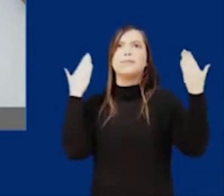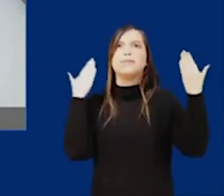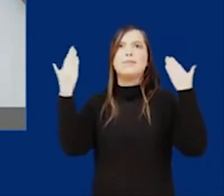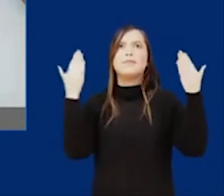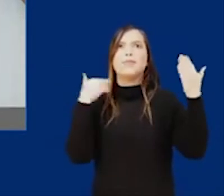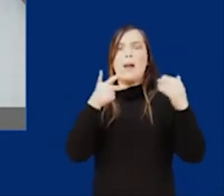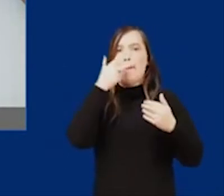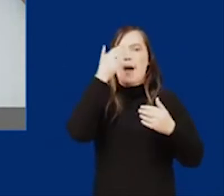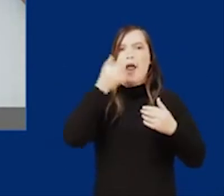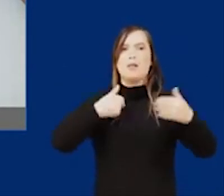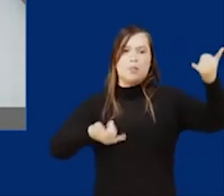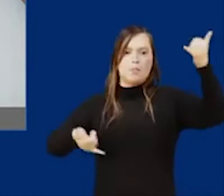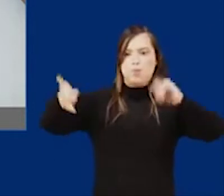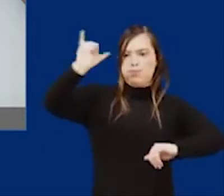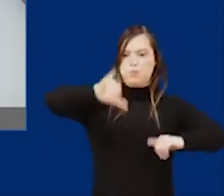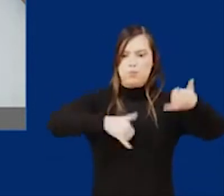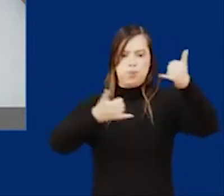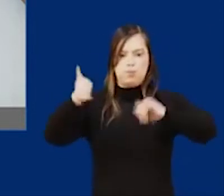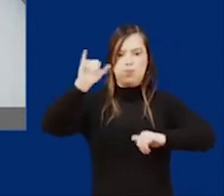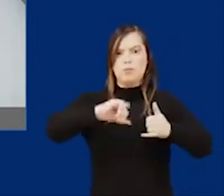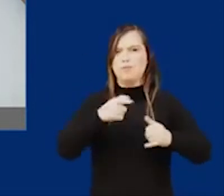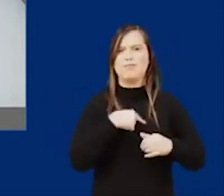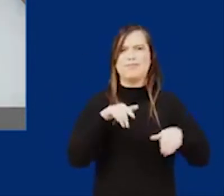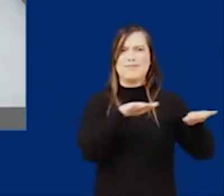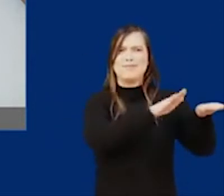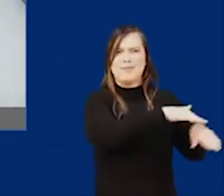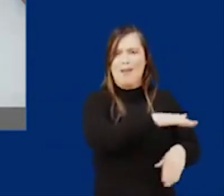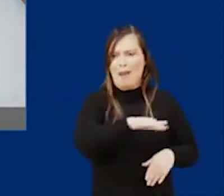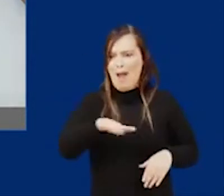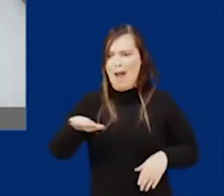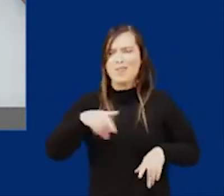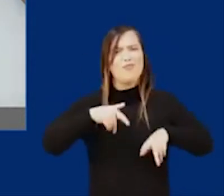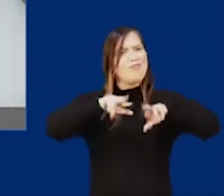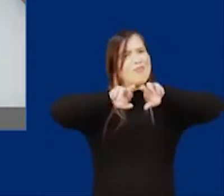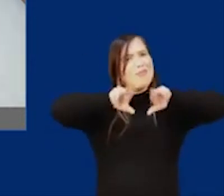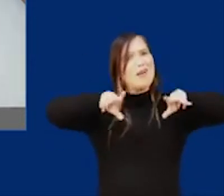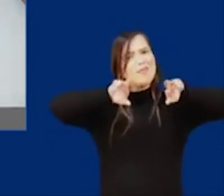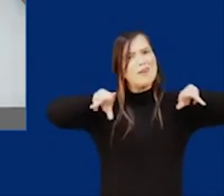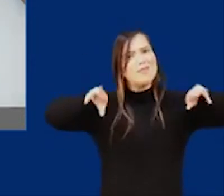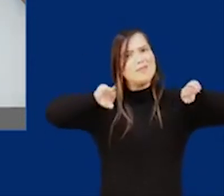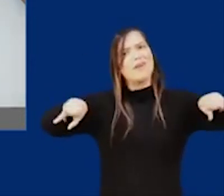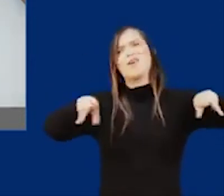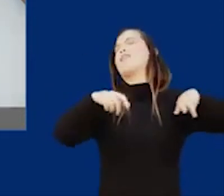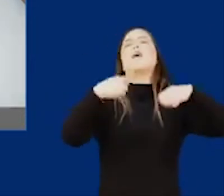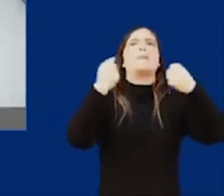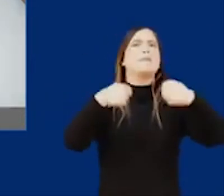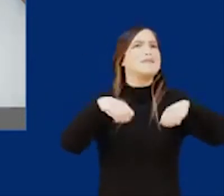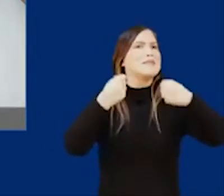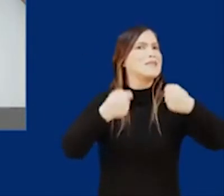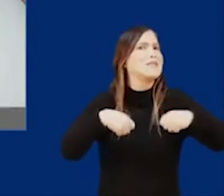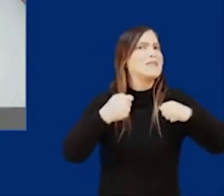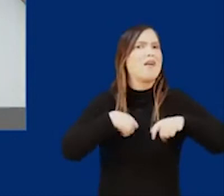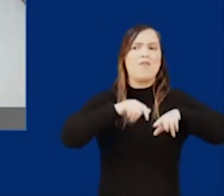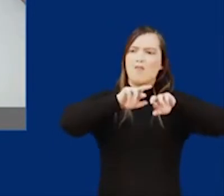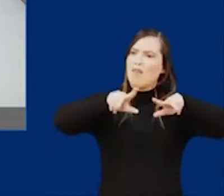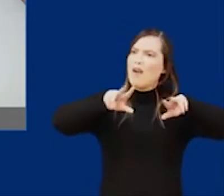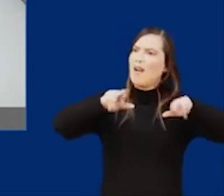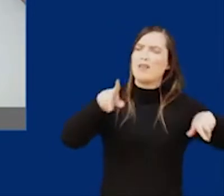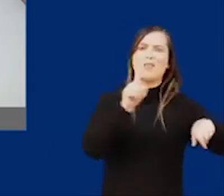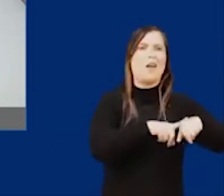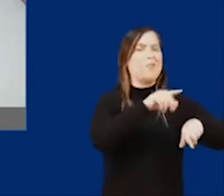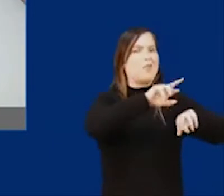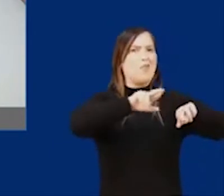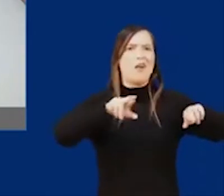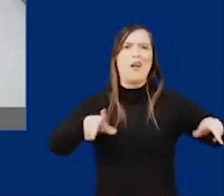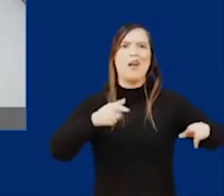assim que funciona. Né? As crianças não são iguais, as crianças têm necessidades peculiares, né? E você falou uma coisa importante, o